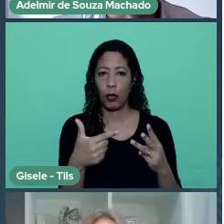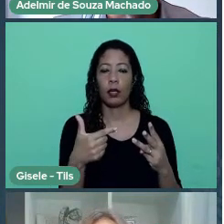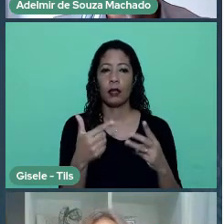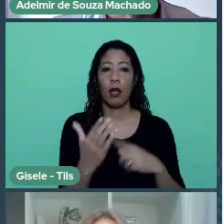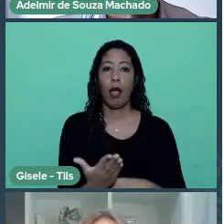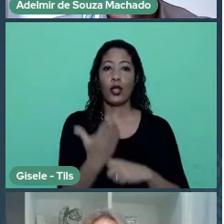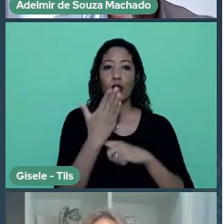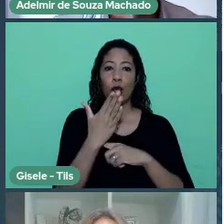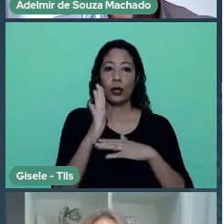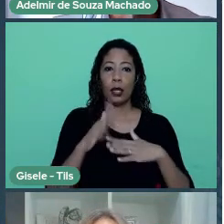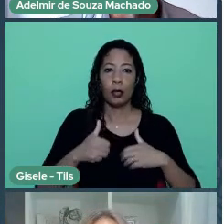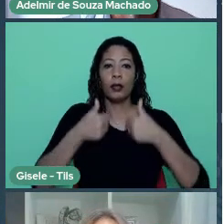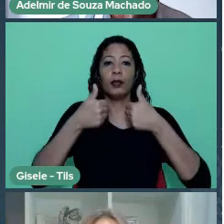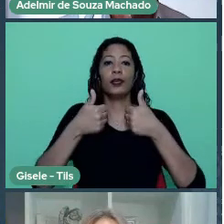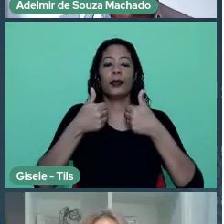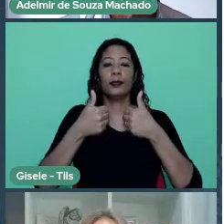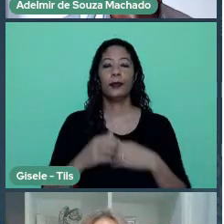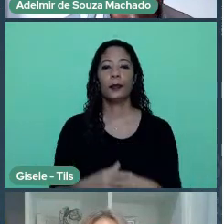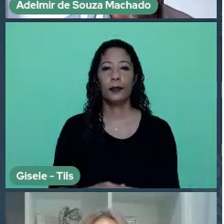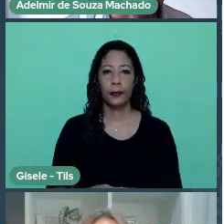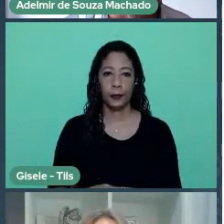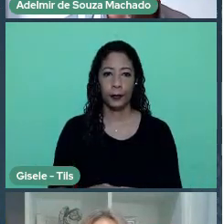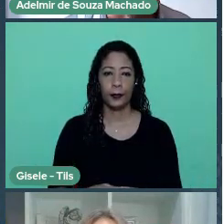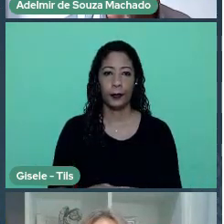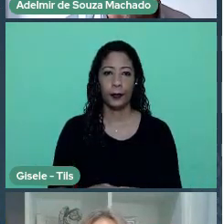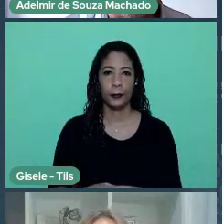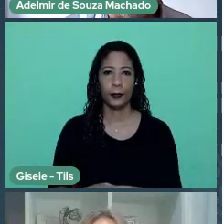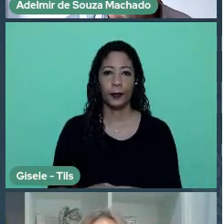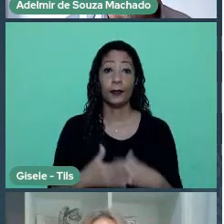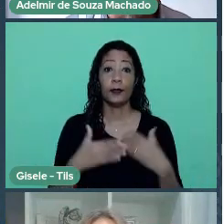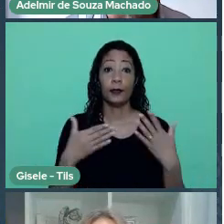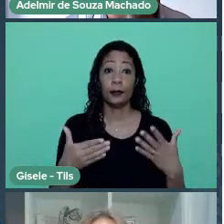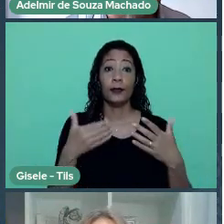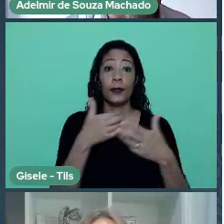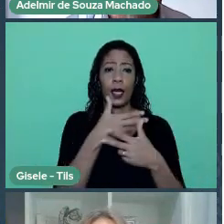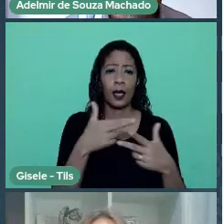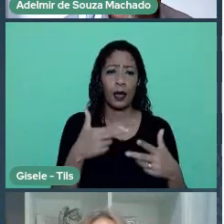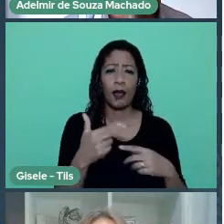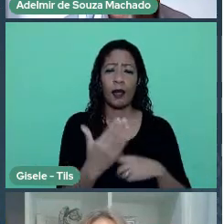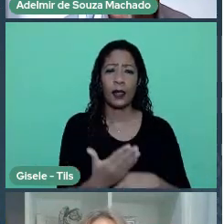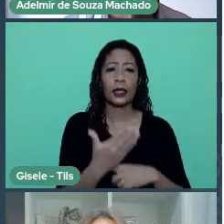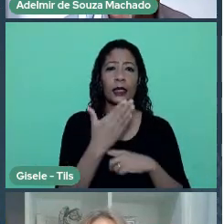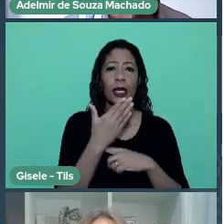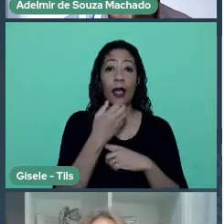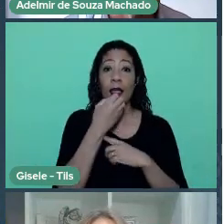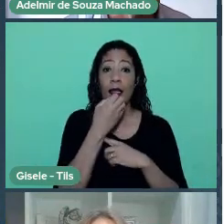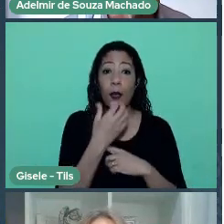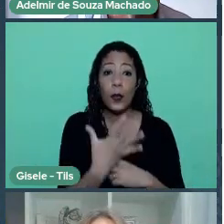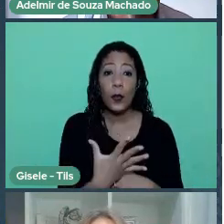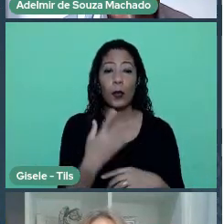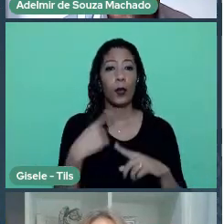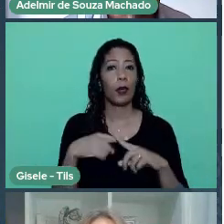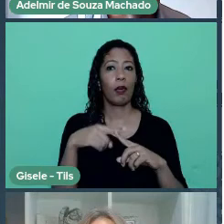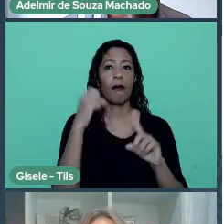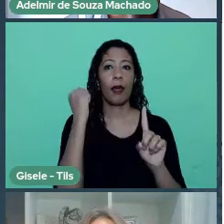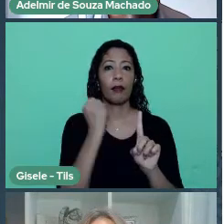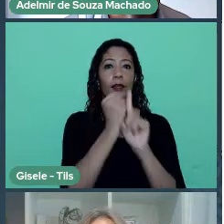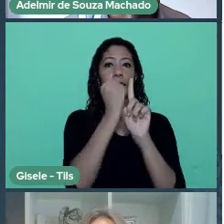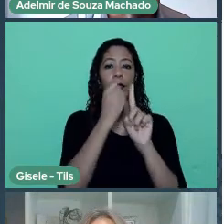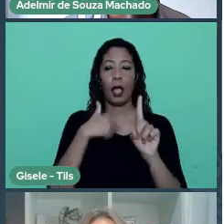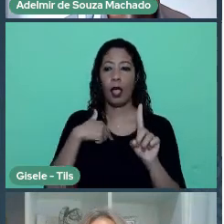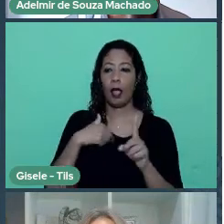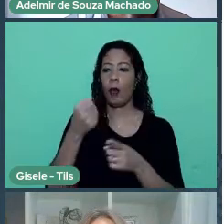resgatam a gente. E isso é tão forte, pessoal, que eu vou trazer aqui para finalizar o impacto do uso